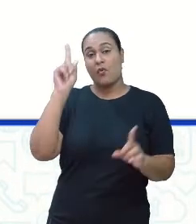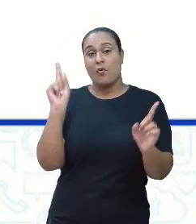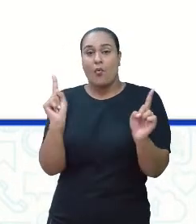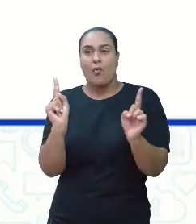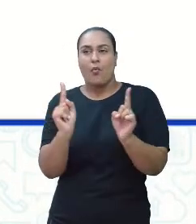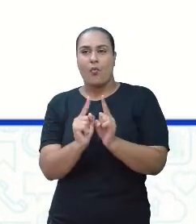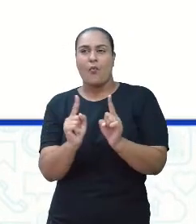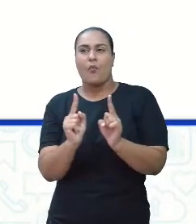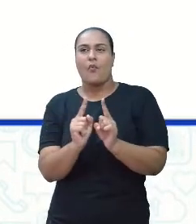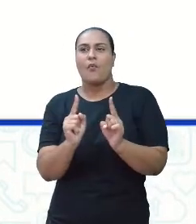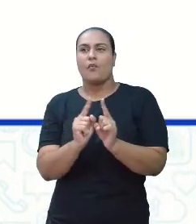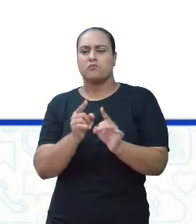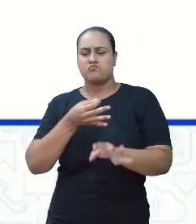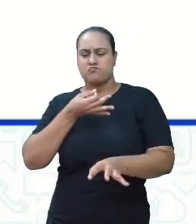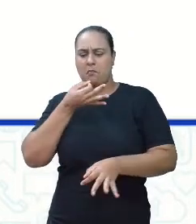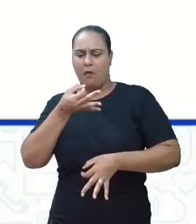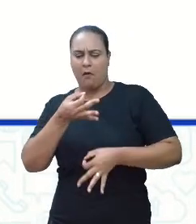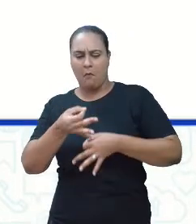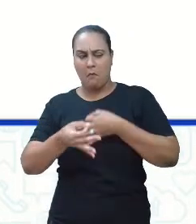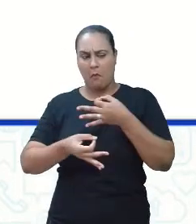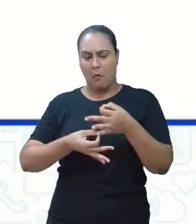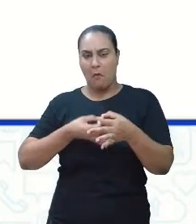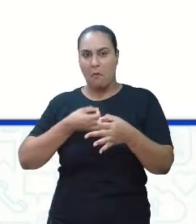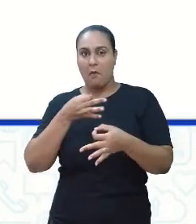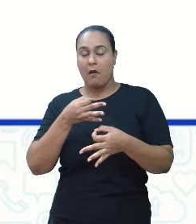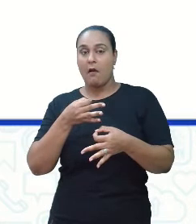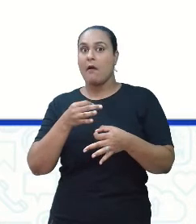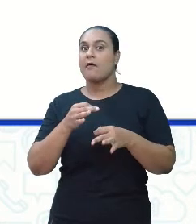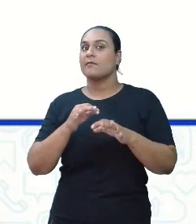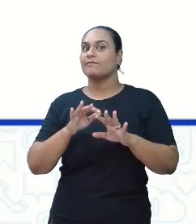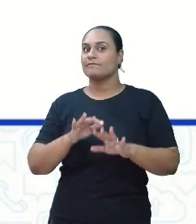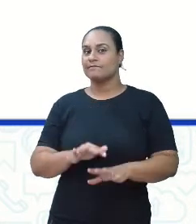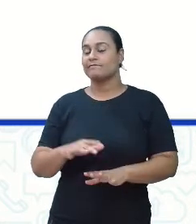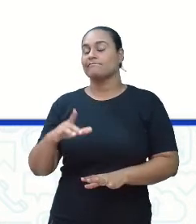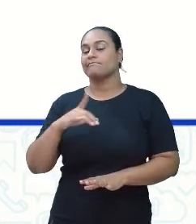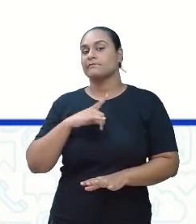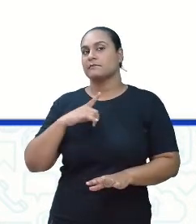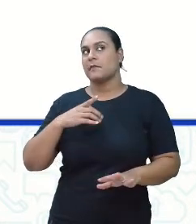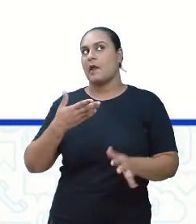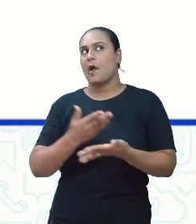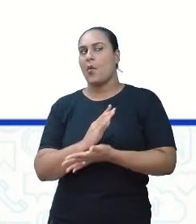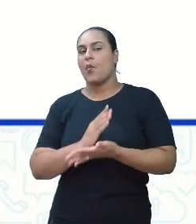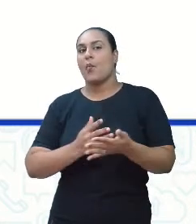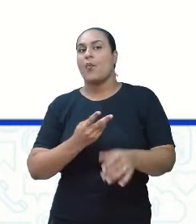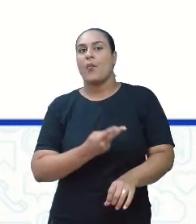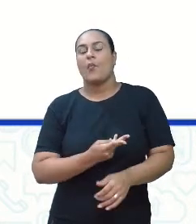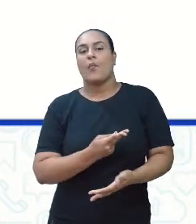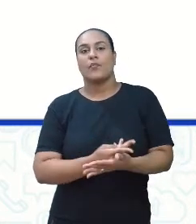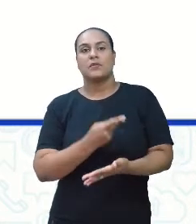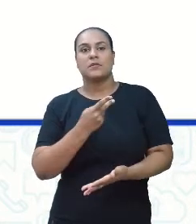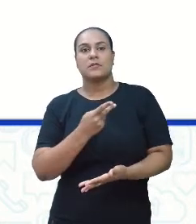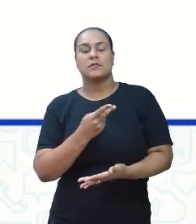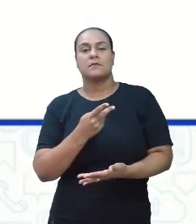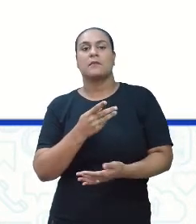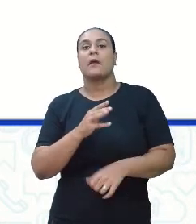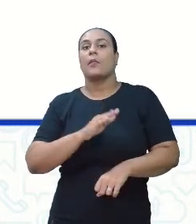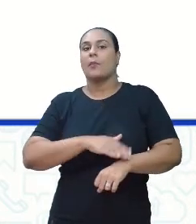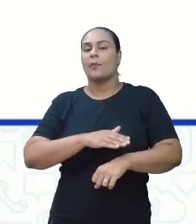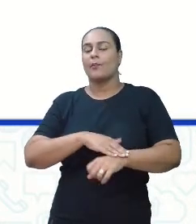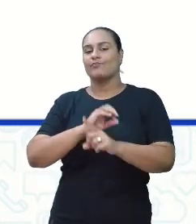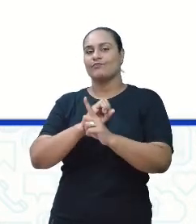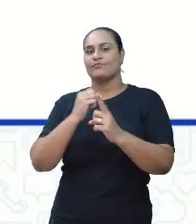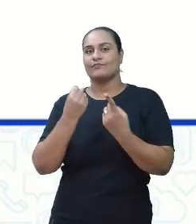cenas com tom irônico ou não, que refletem sobre algum acontecimento ou situação